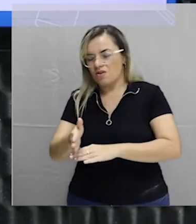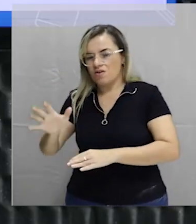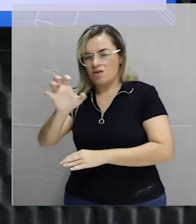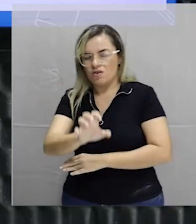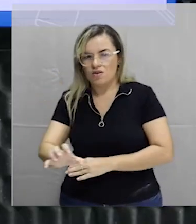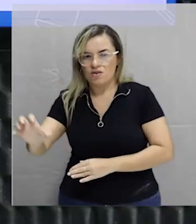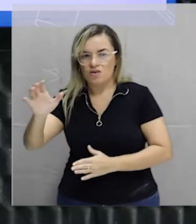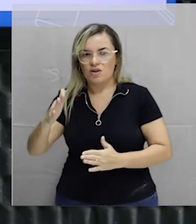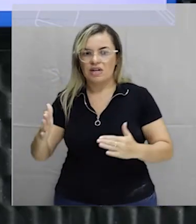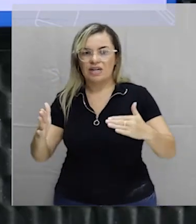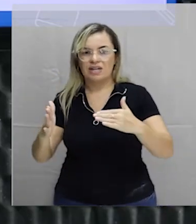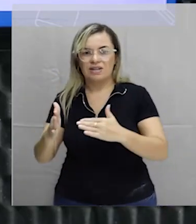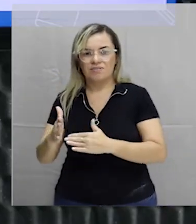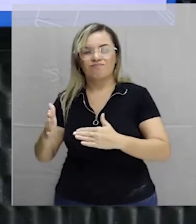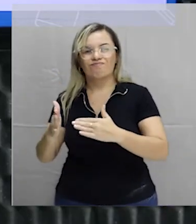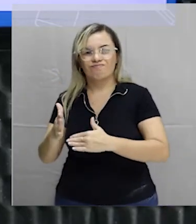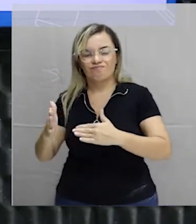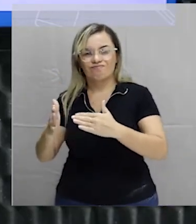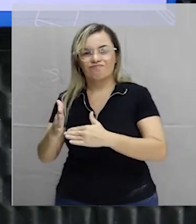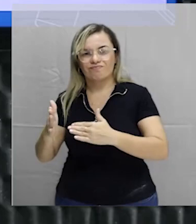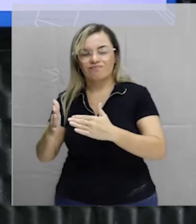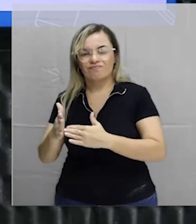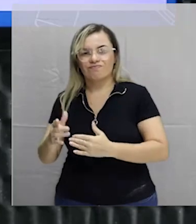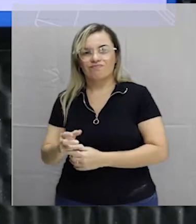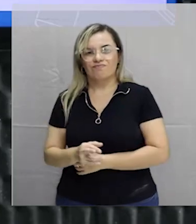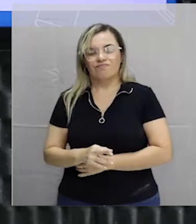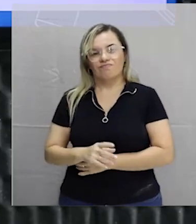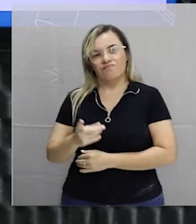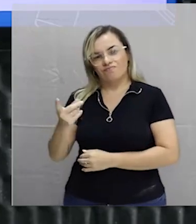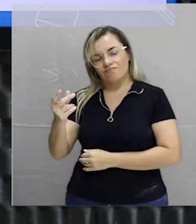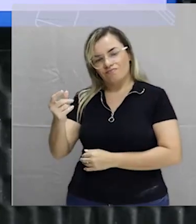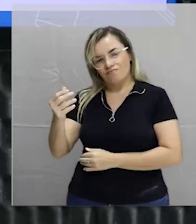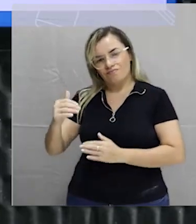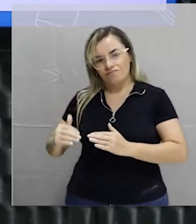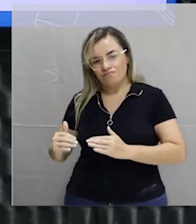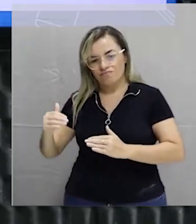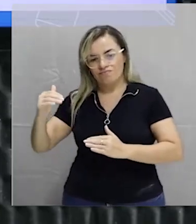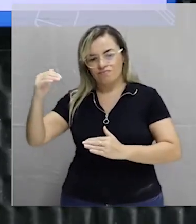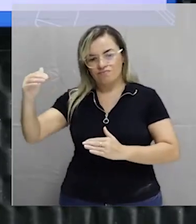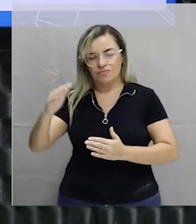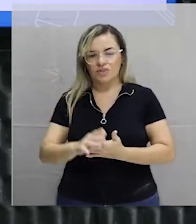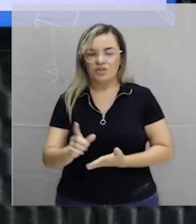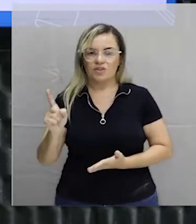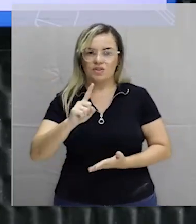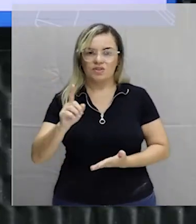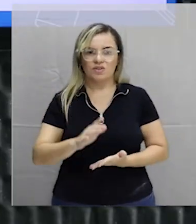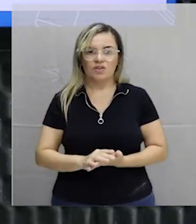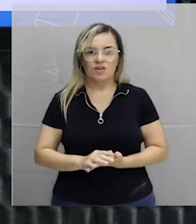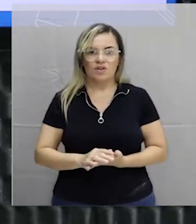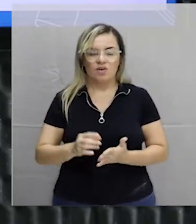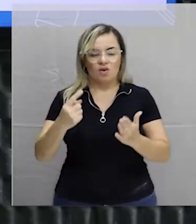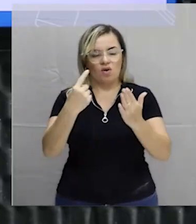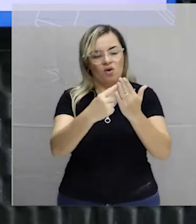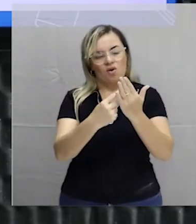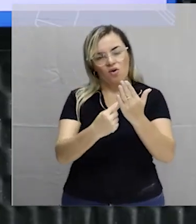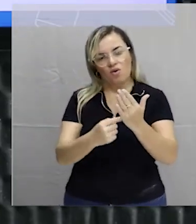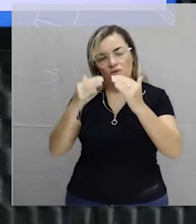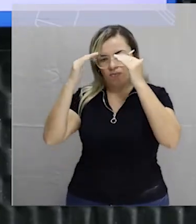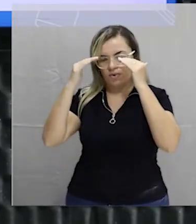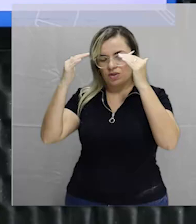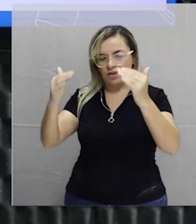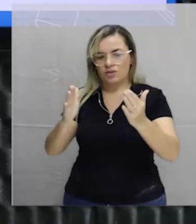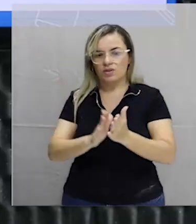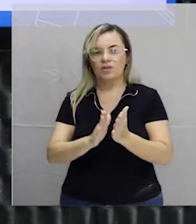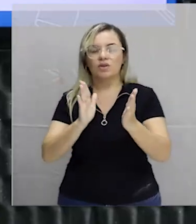foi limitado e a preços elevados, além de não cumprir outras obrigações. Uma companhia